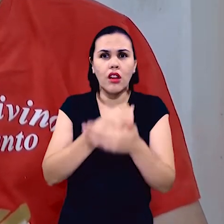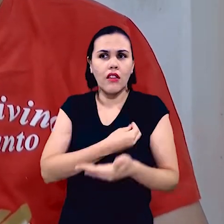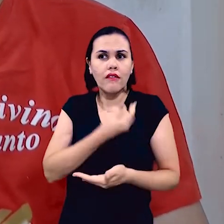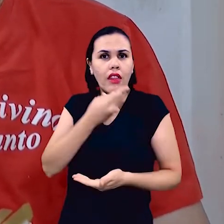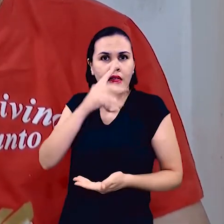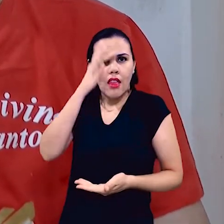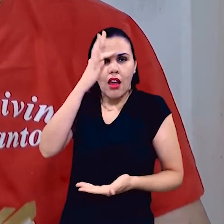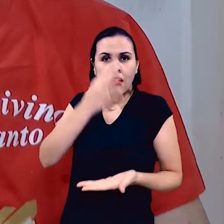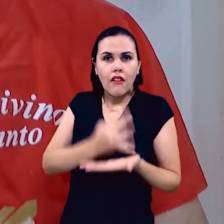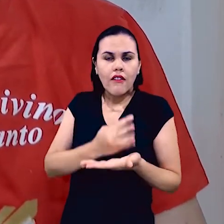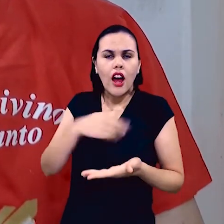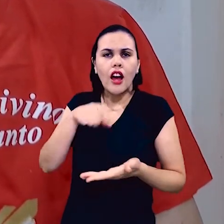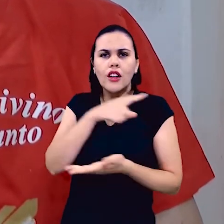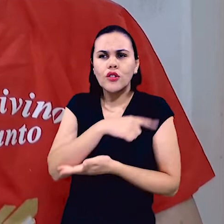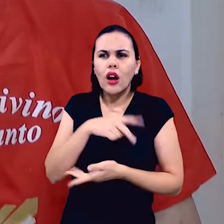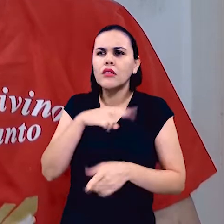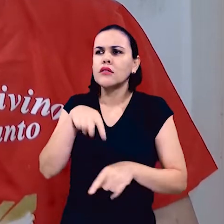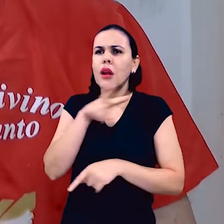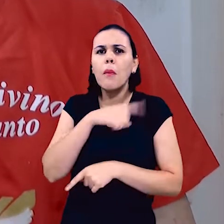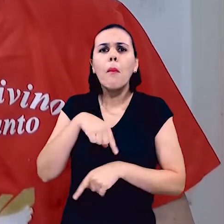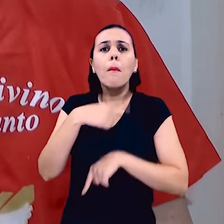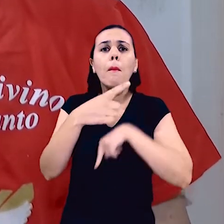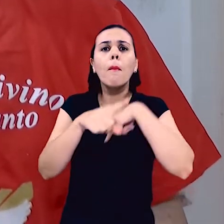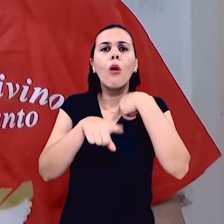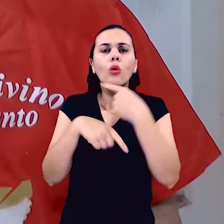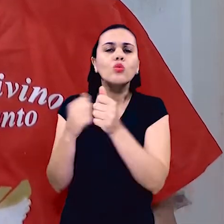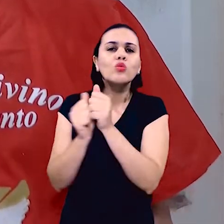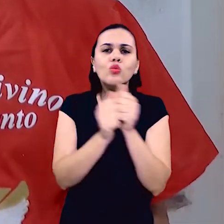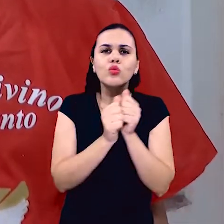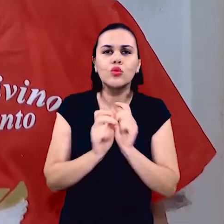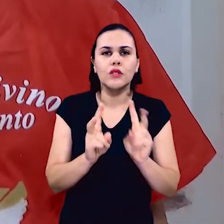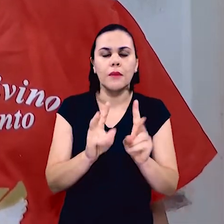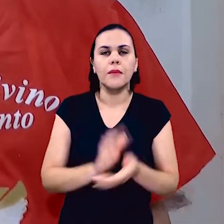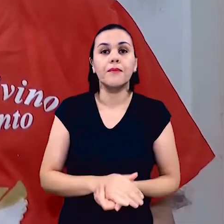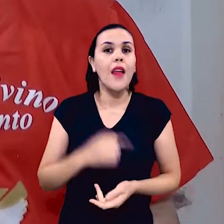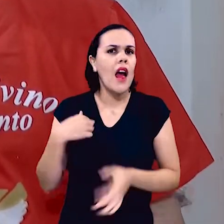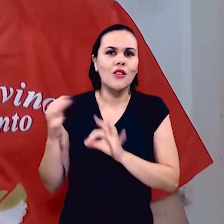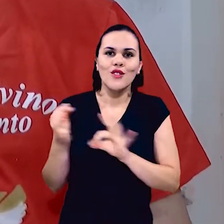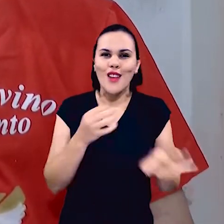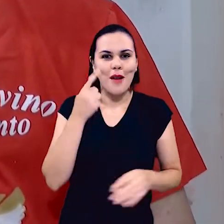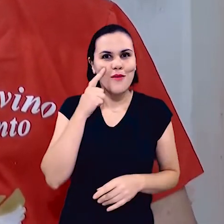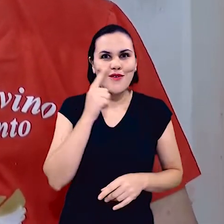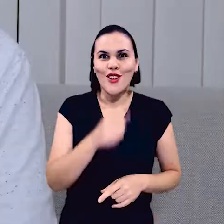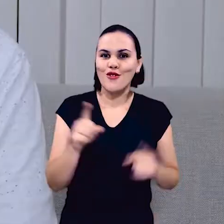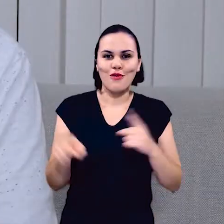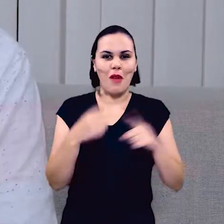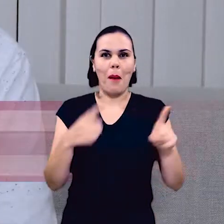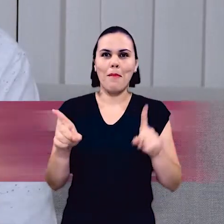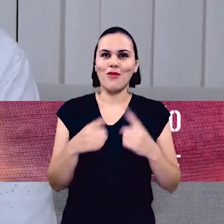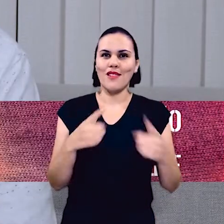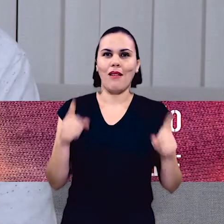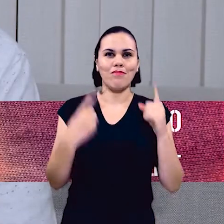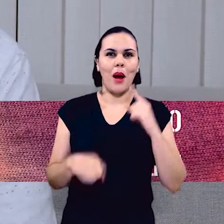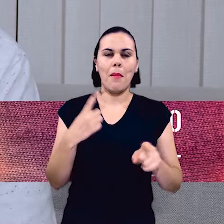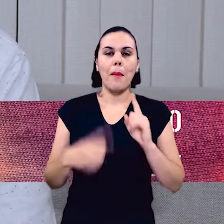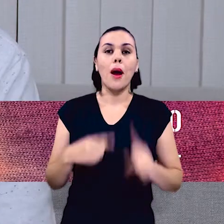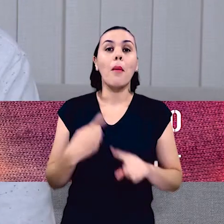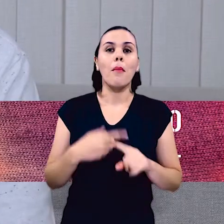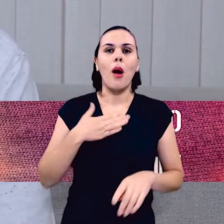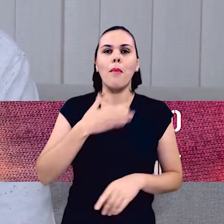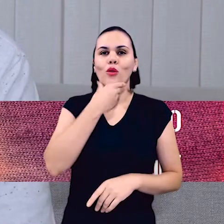milagre. E daí pra cá comecei a acompanhar direto o Divino Espírito Santo até agora. Eu sempre acompanhava a